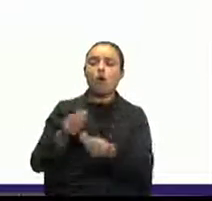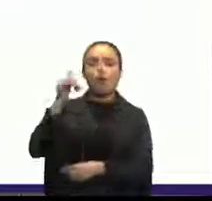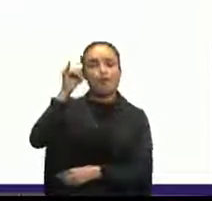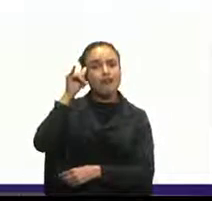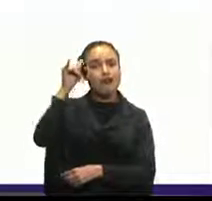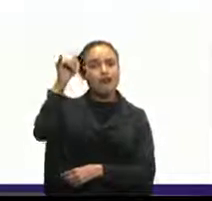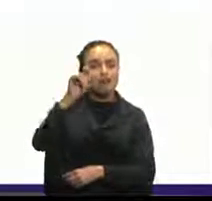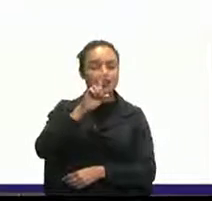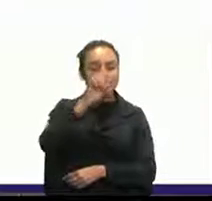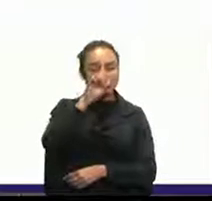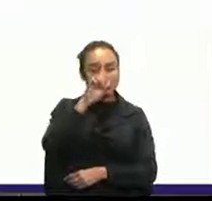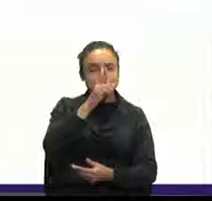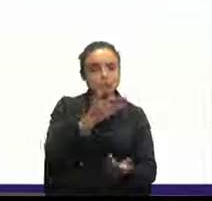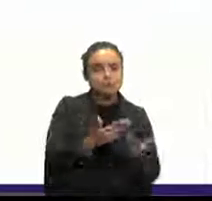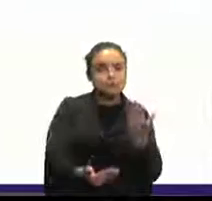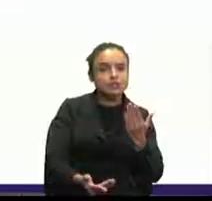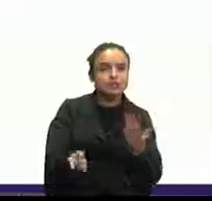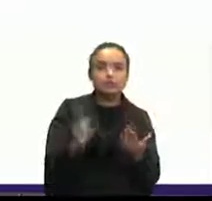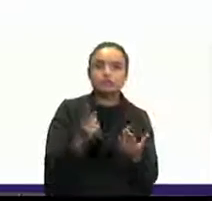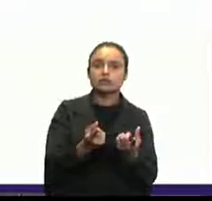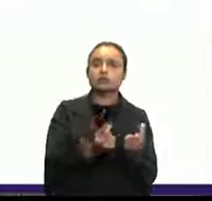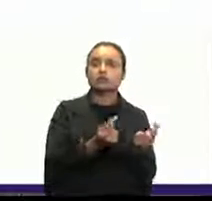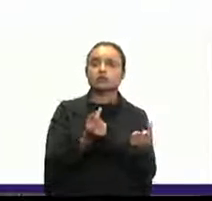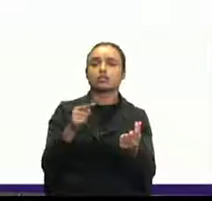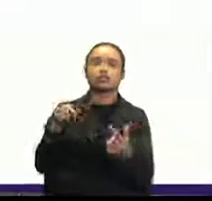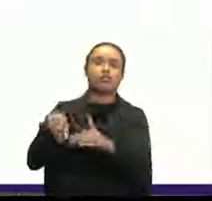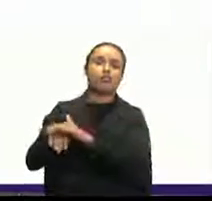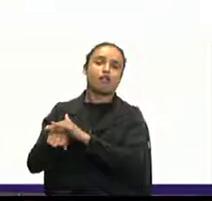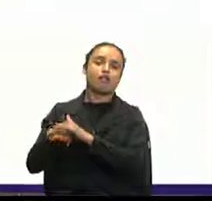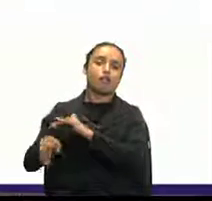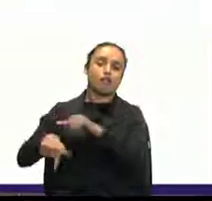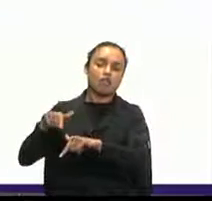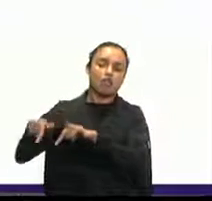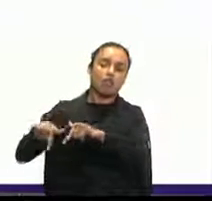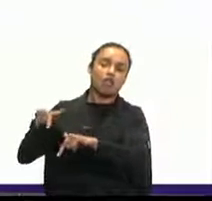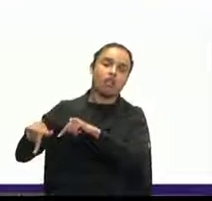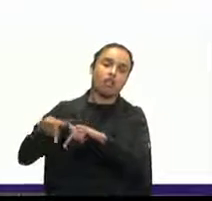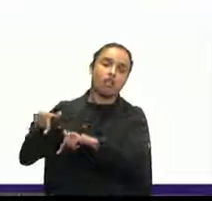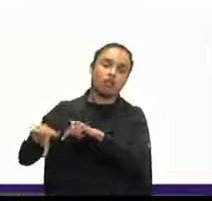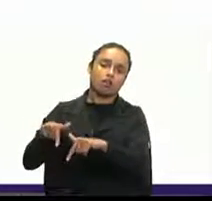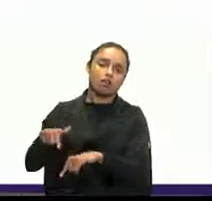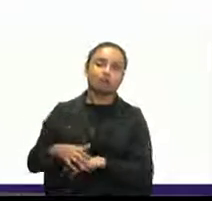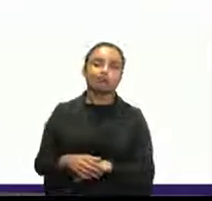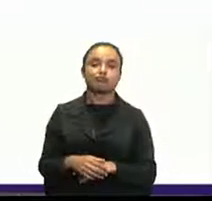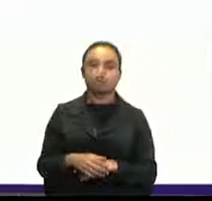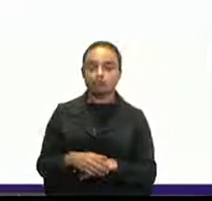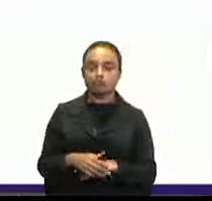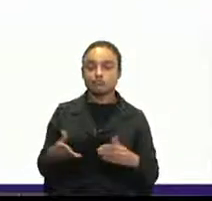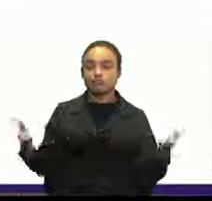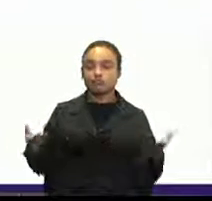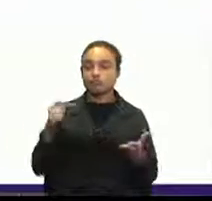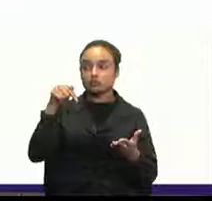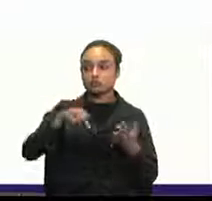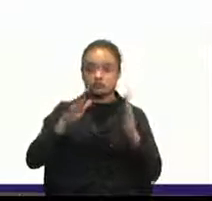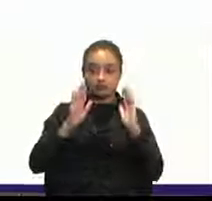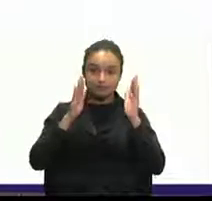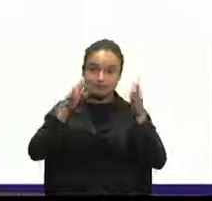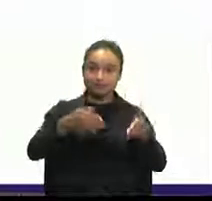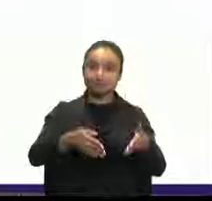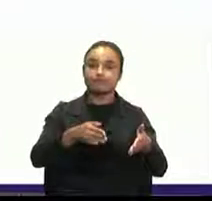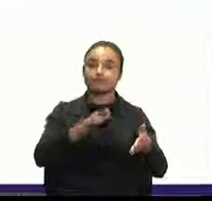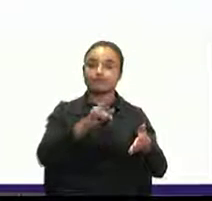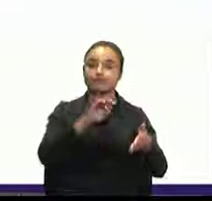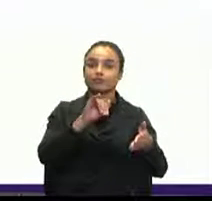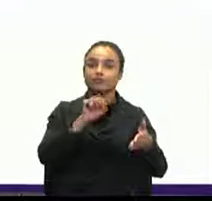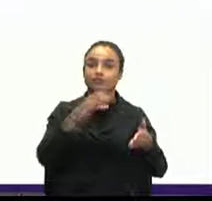riscos nos investimentos em ações é o nosso foco será nos riscos mas precisa